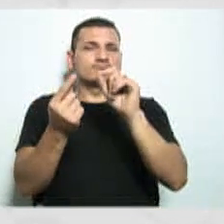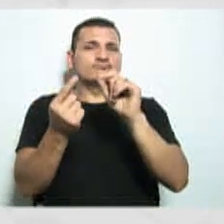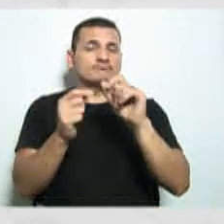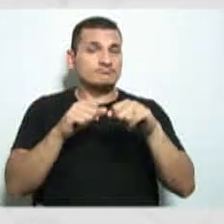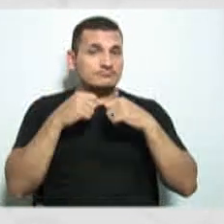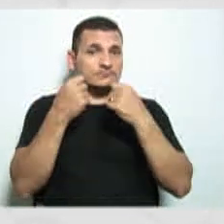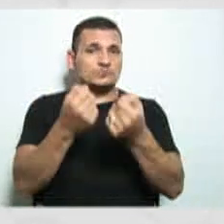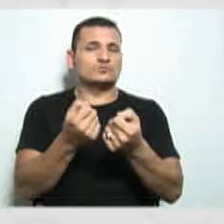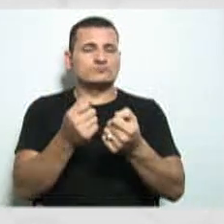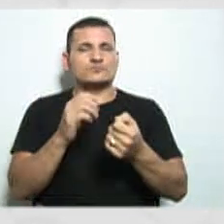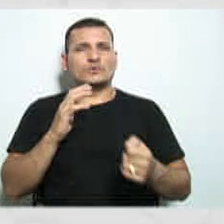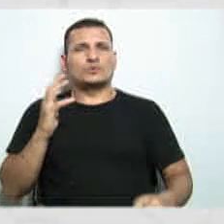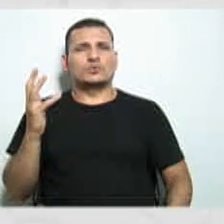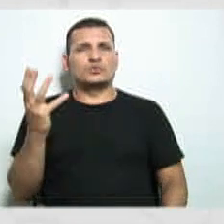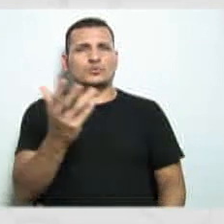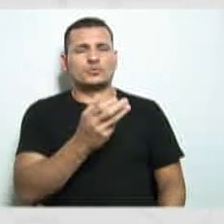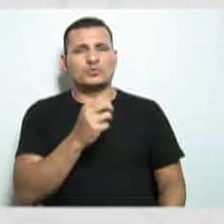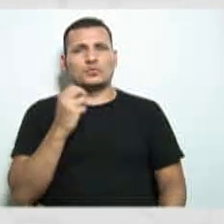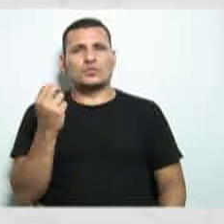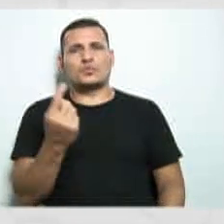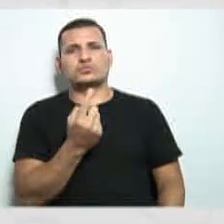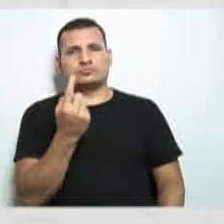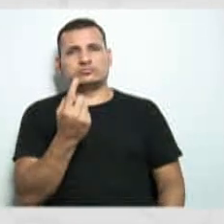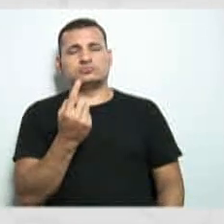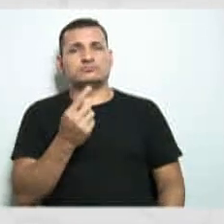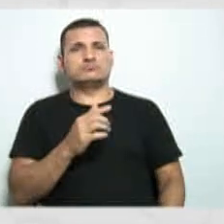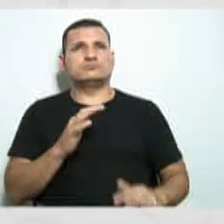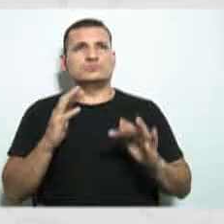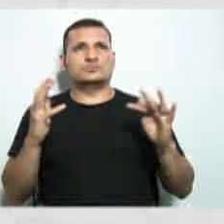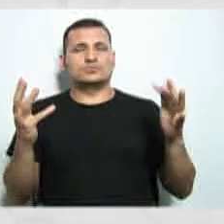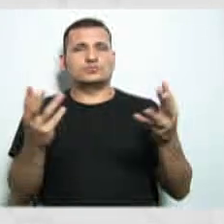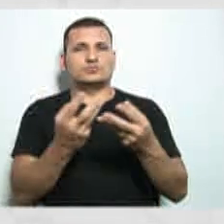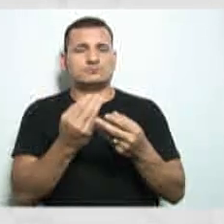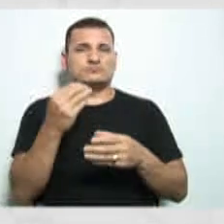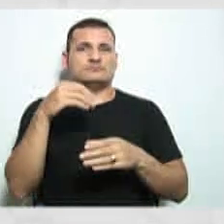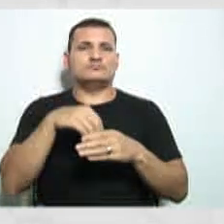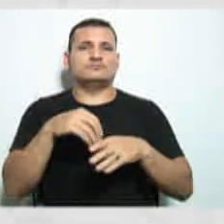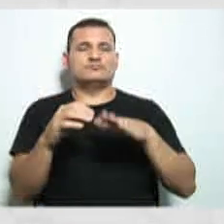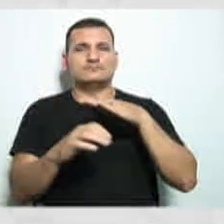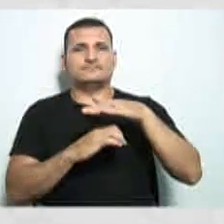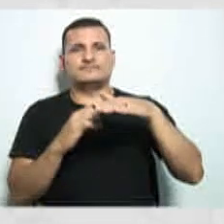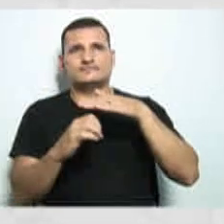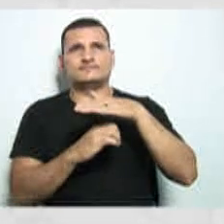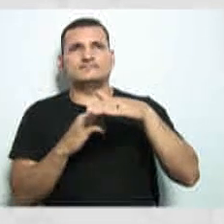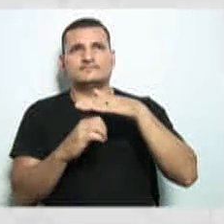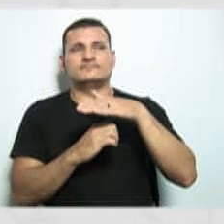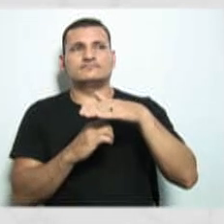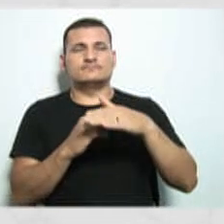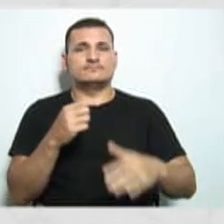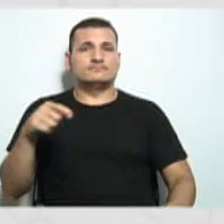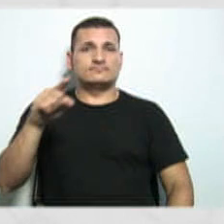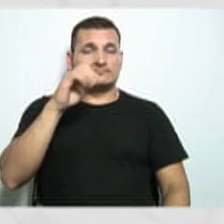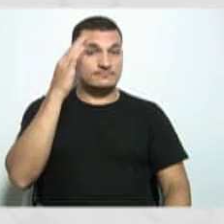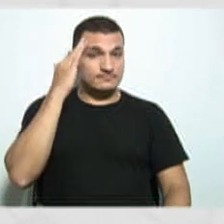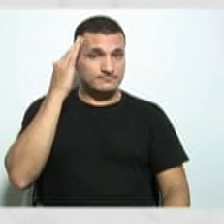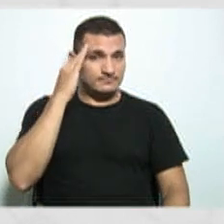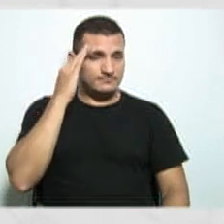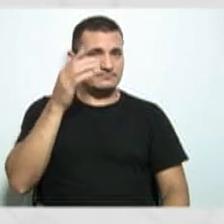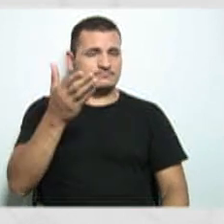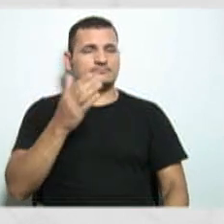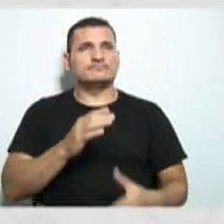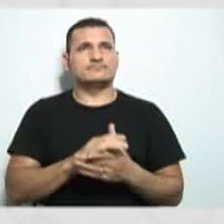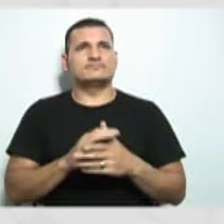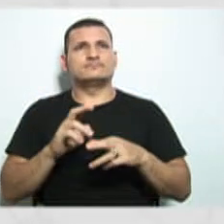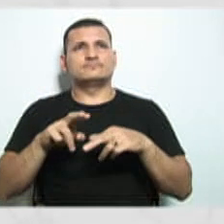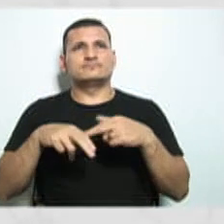quem? De todos ou só de um? De todos dentro da organização. Entenda aí, meu filho, ó, por esse